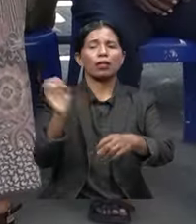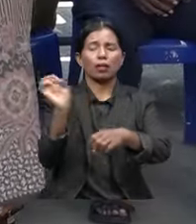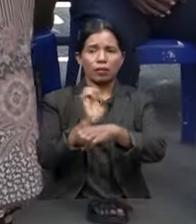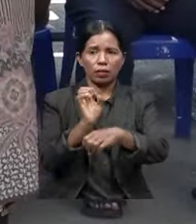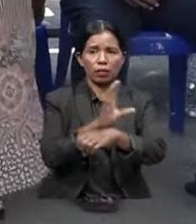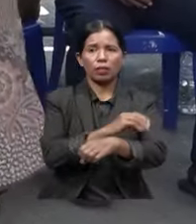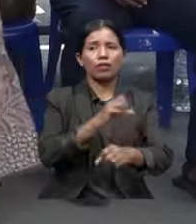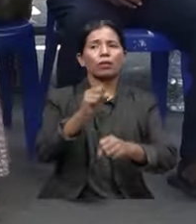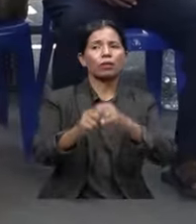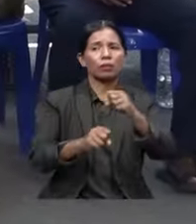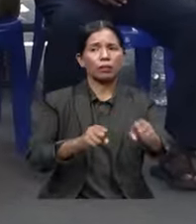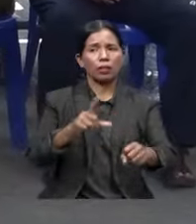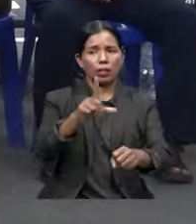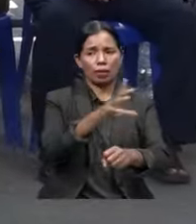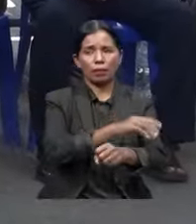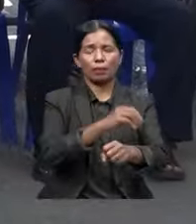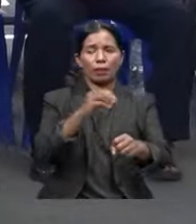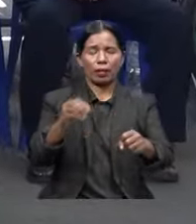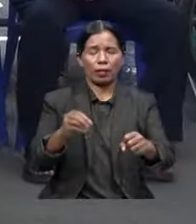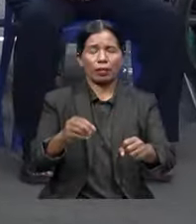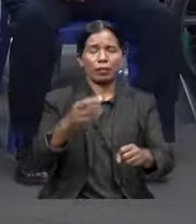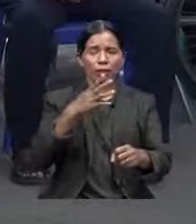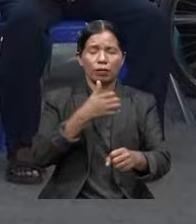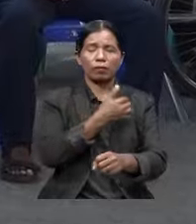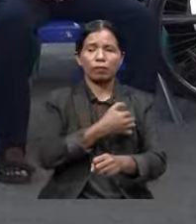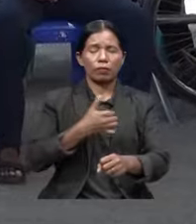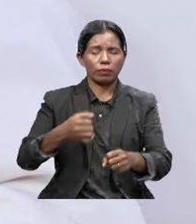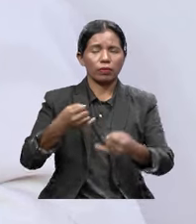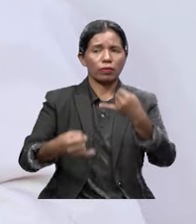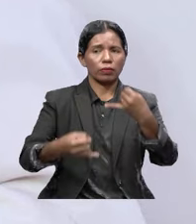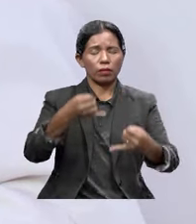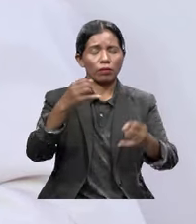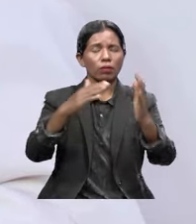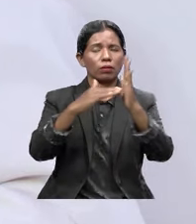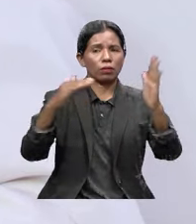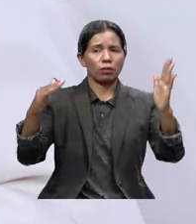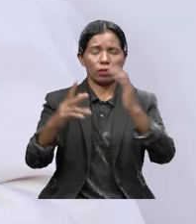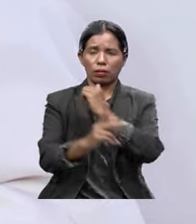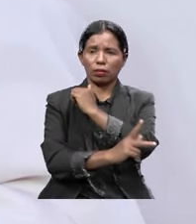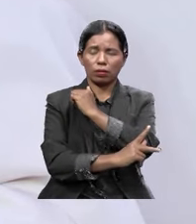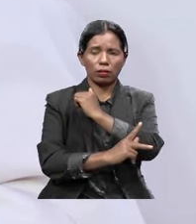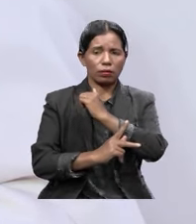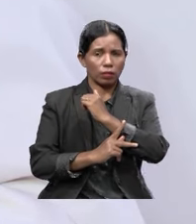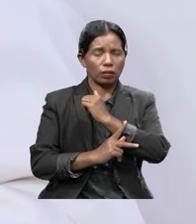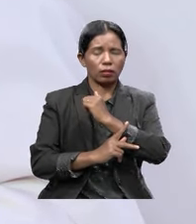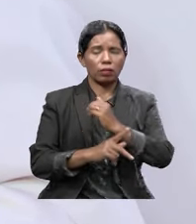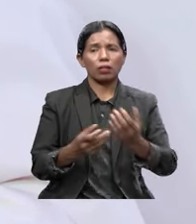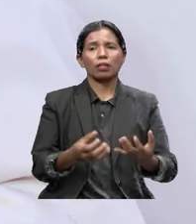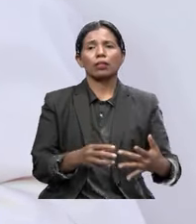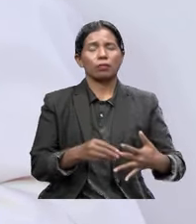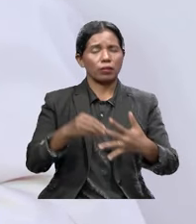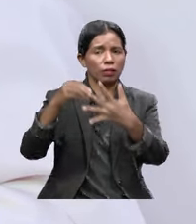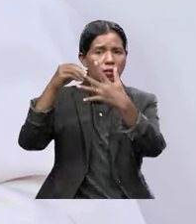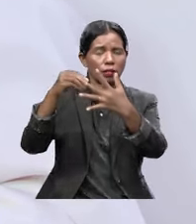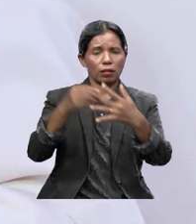no social. Perfumo justiça nian contra a corrupção. Nós especialmente, e